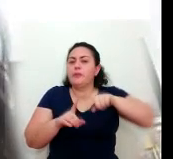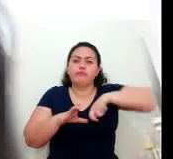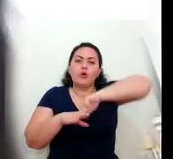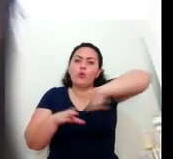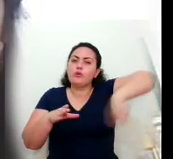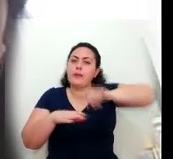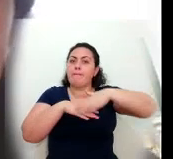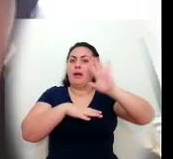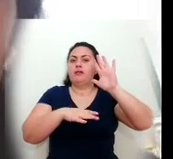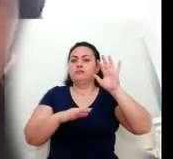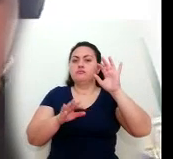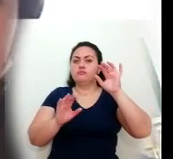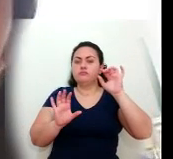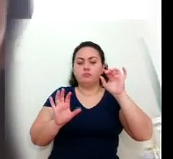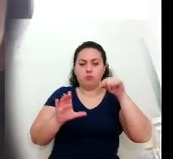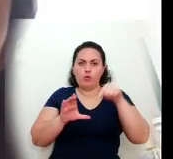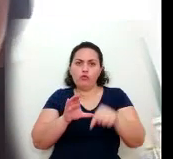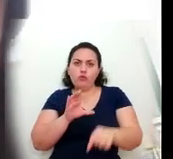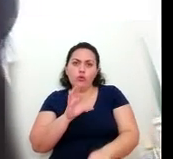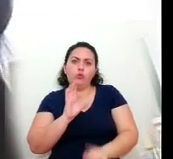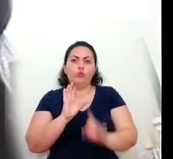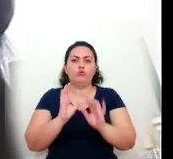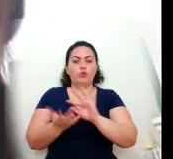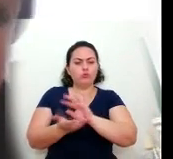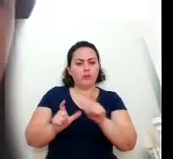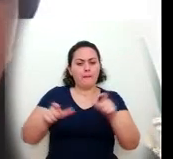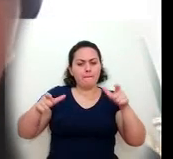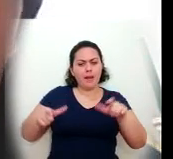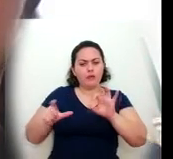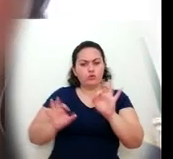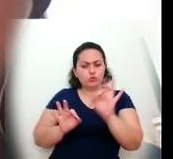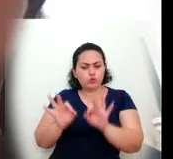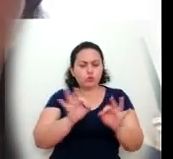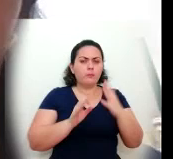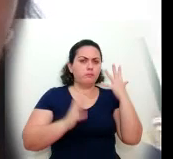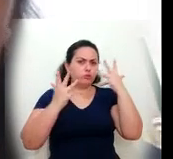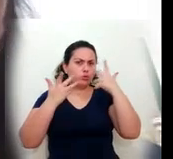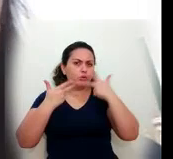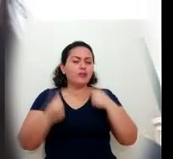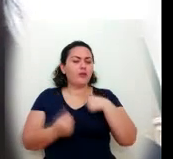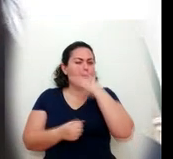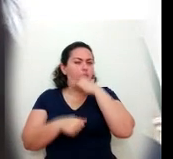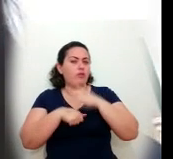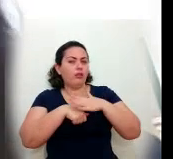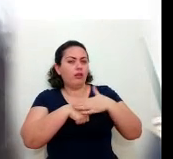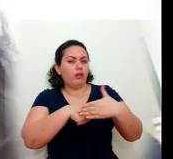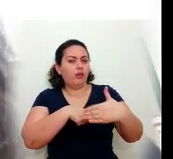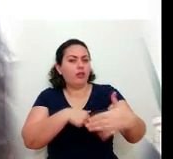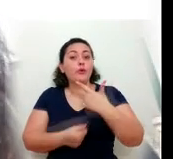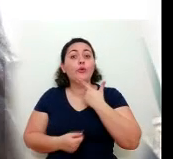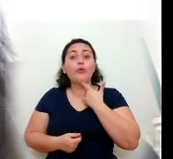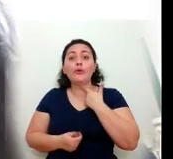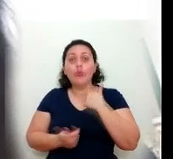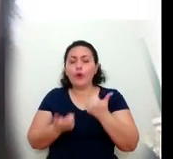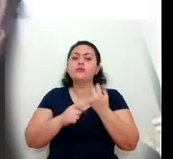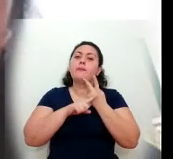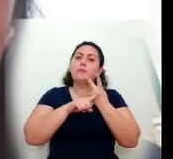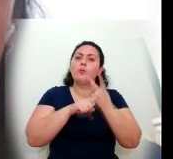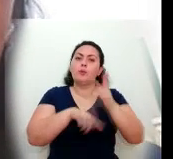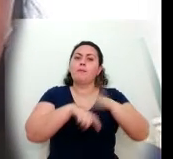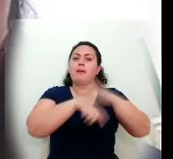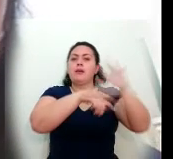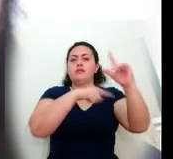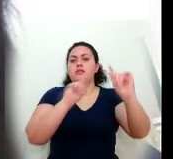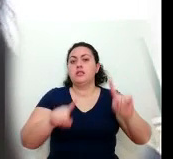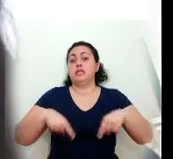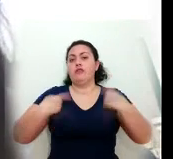enfim, receitas mais elaboradas, né, finalização de prato mais legal. Eu acho que com o tempo a gente vai gostando tanto, né, que aí, claro,